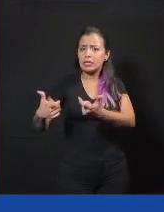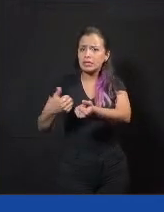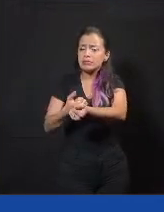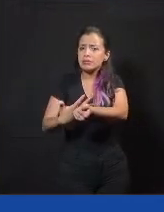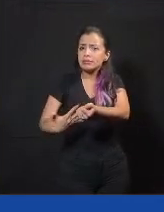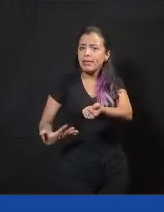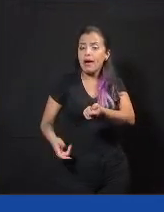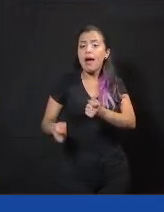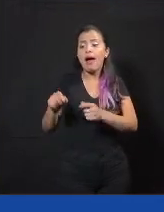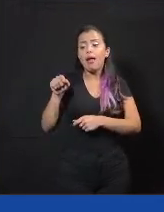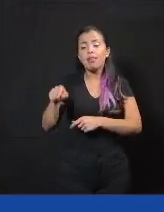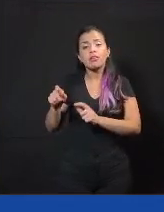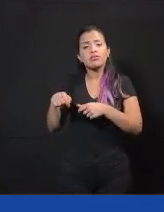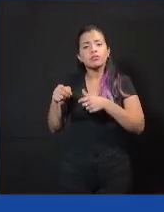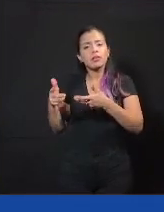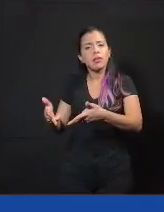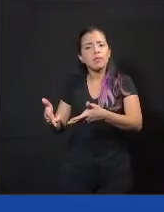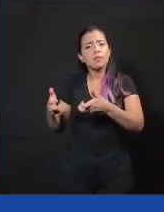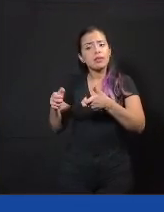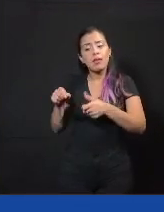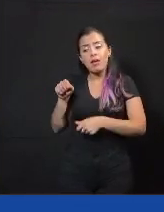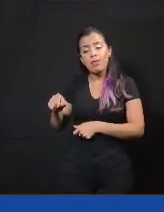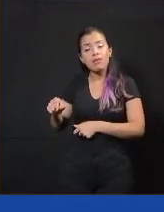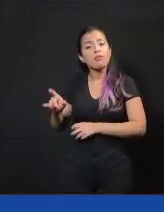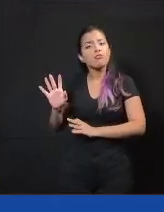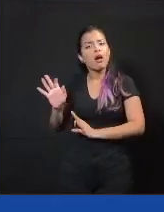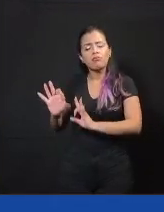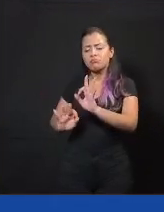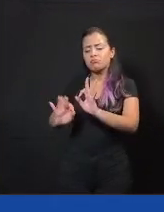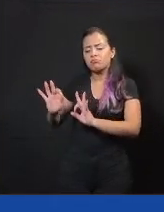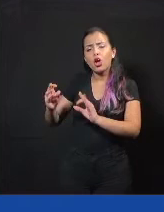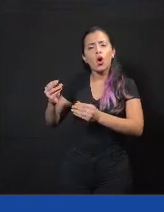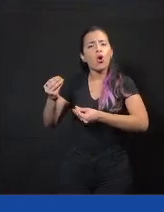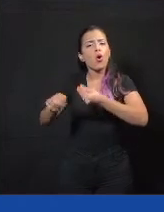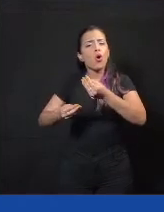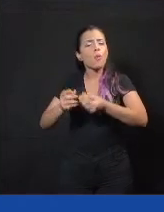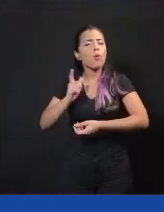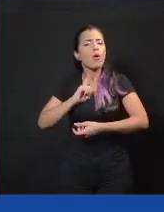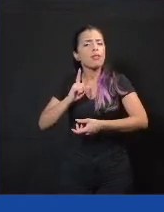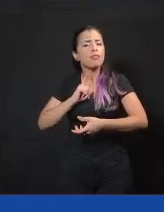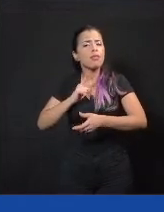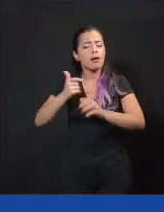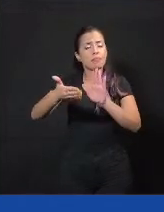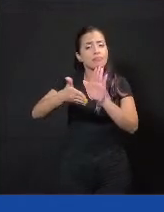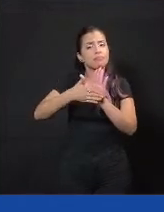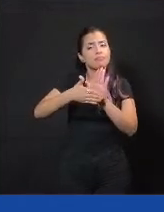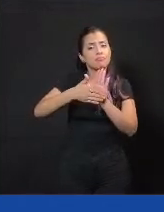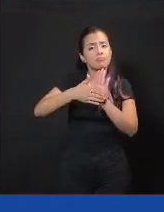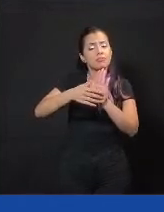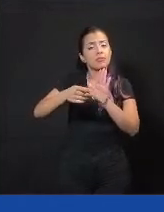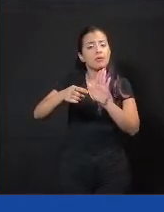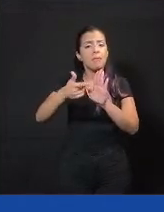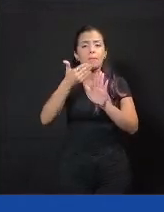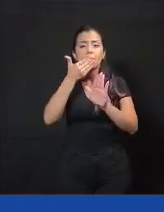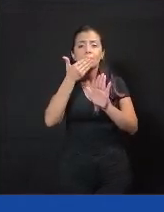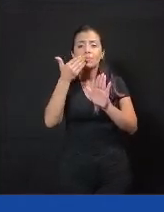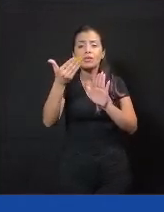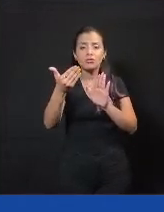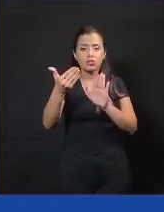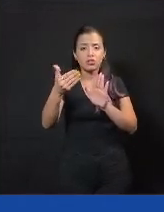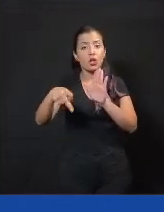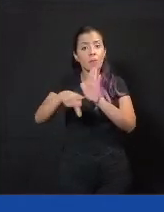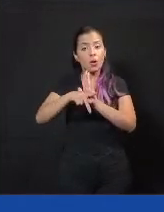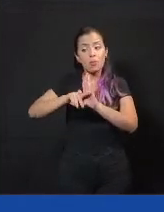naquele momento se pensava em como estabelecer alguns critérios, algumas prerrogativas de cidadania,